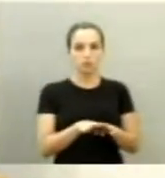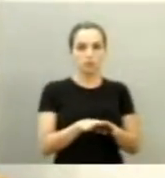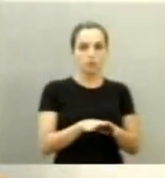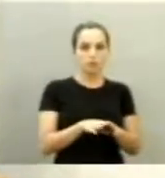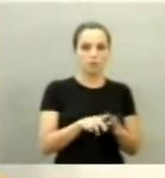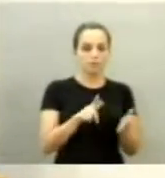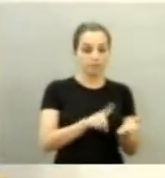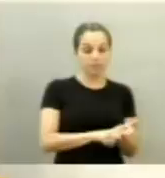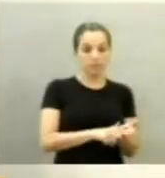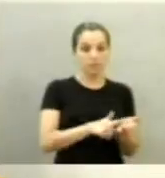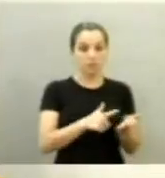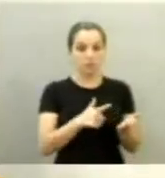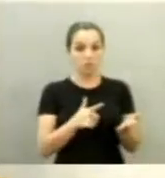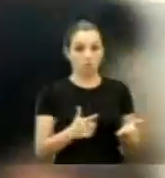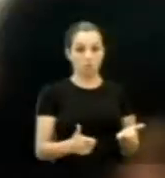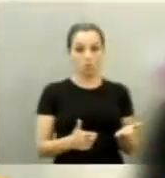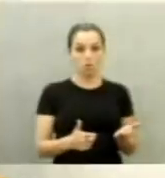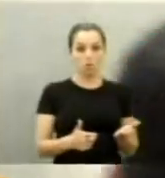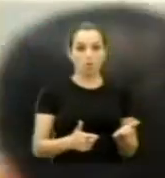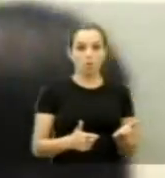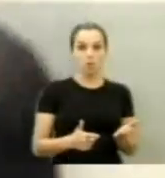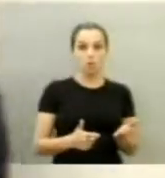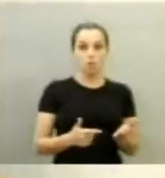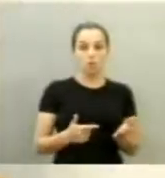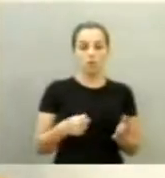que Araraquara investe 35%